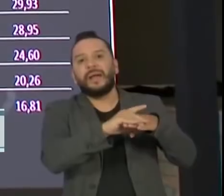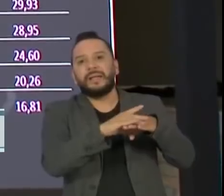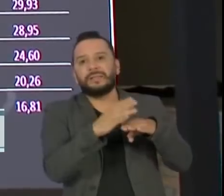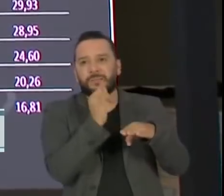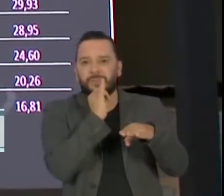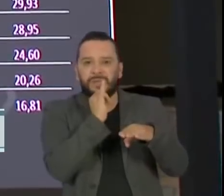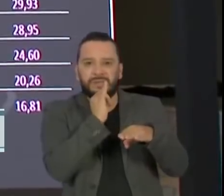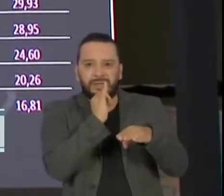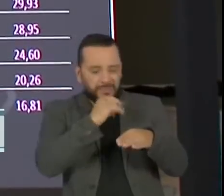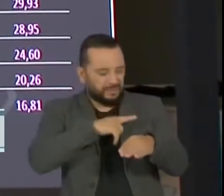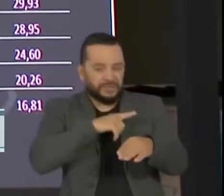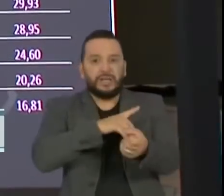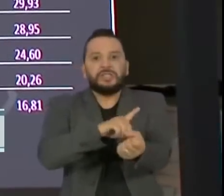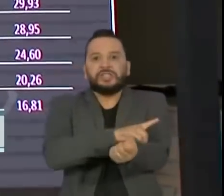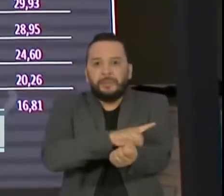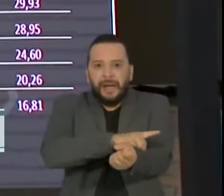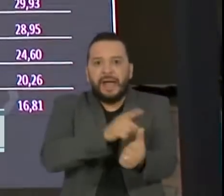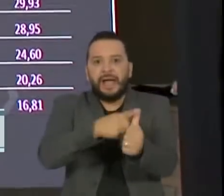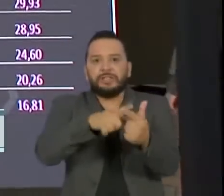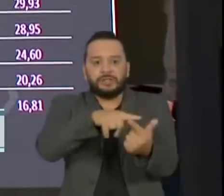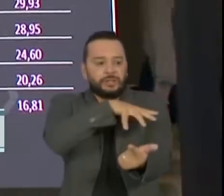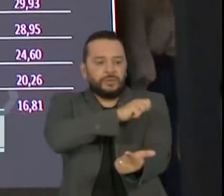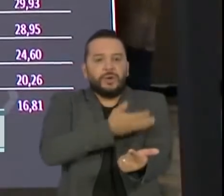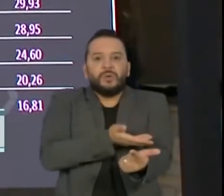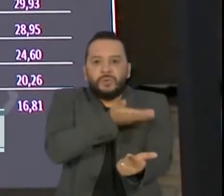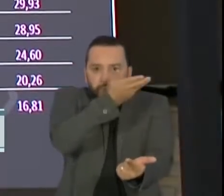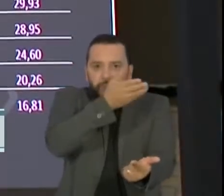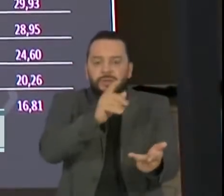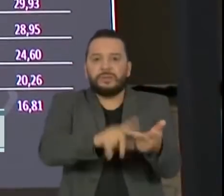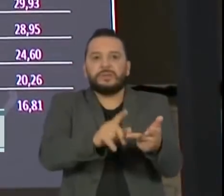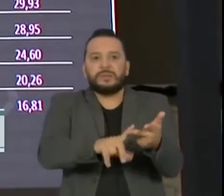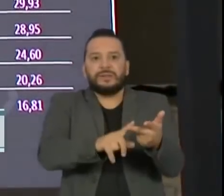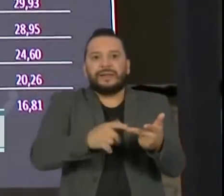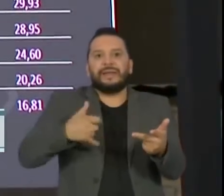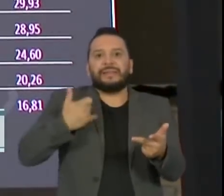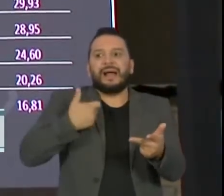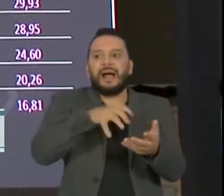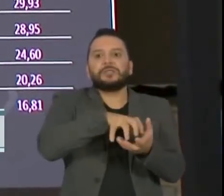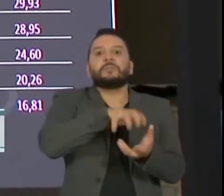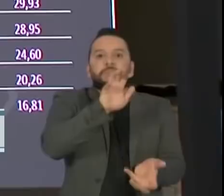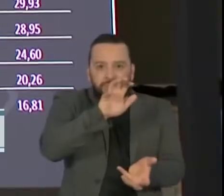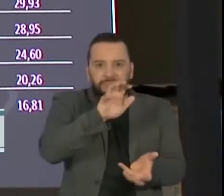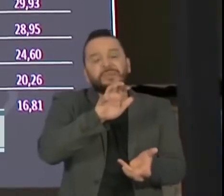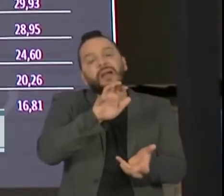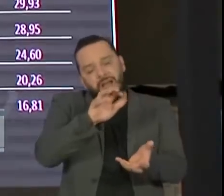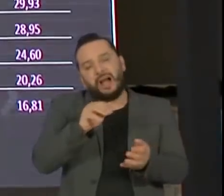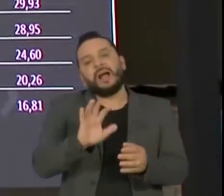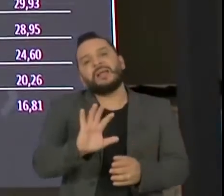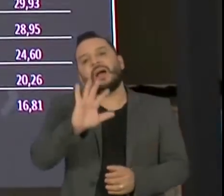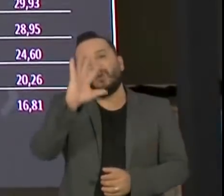e por uma condição clínica que foi insuficiente para o enfrentamento do vírus,